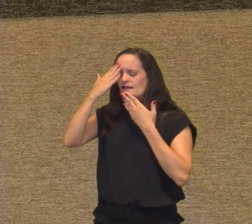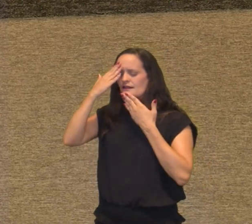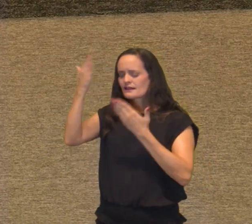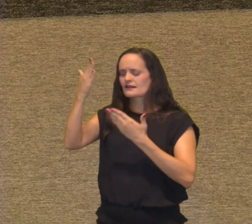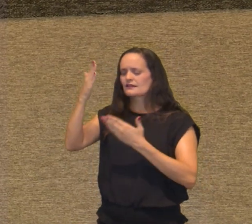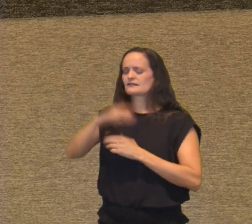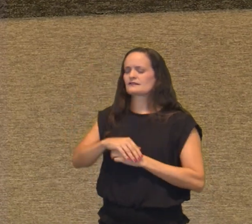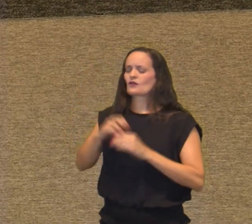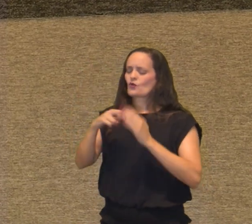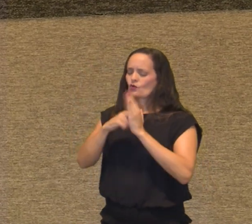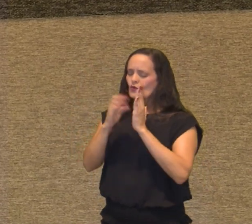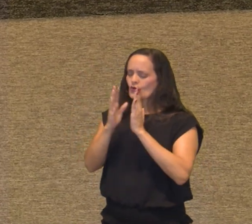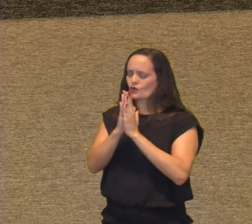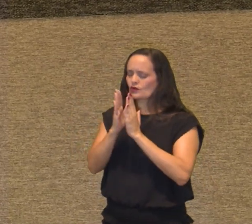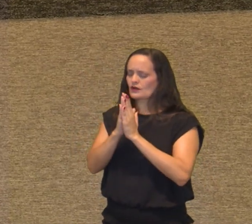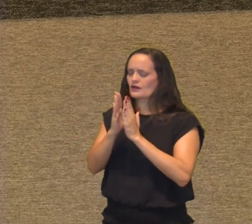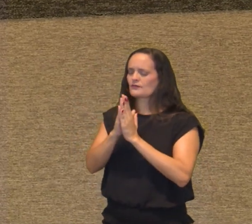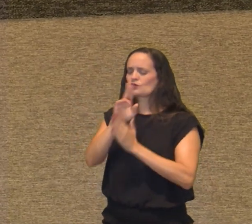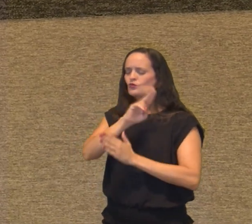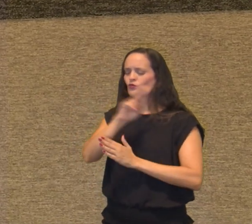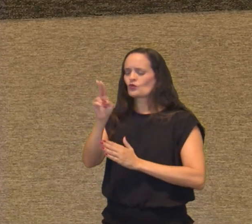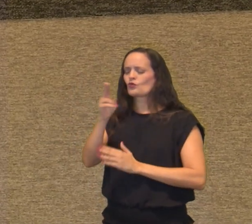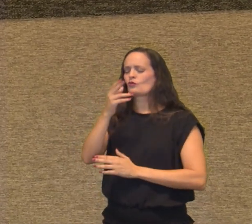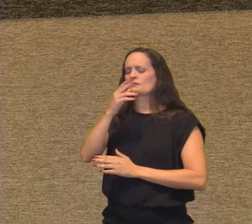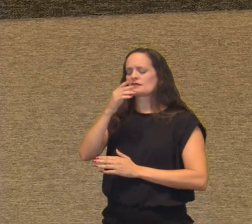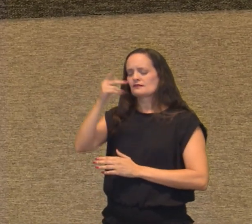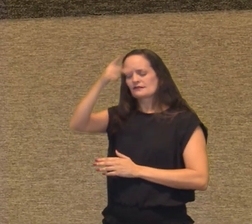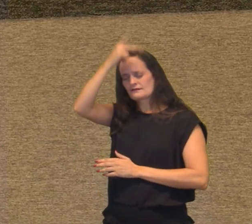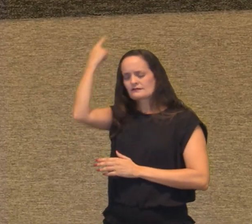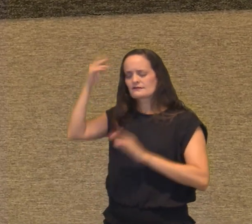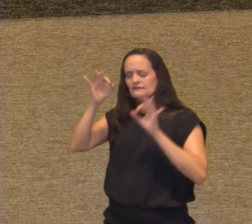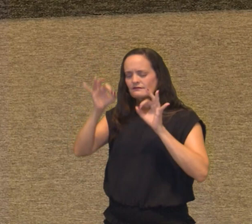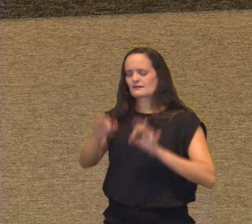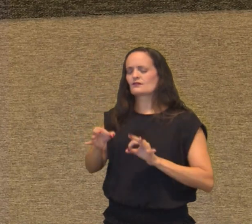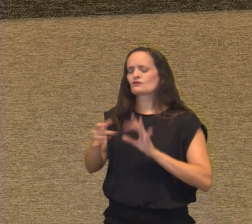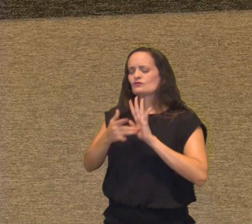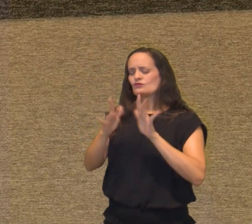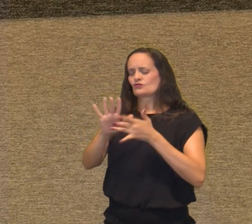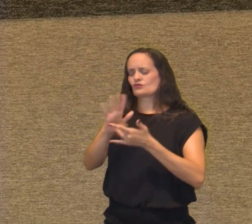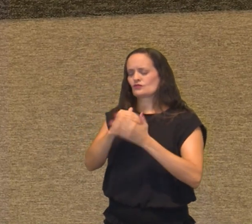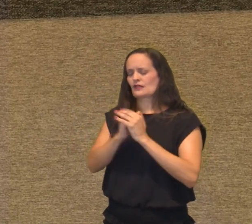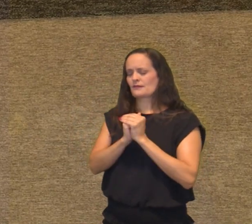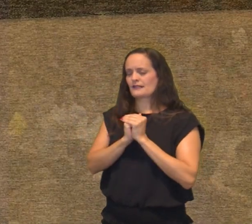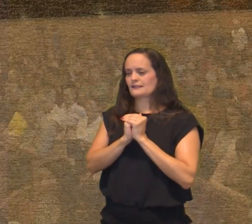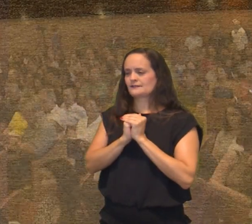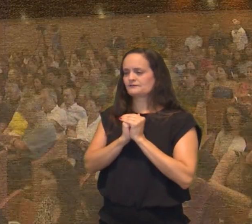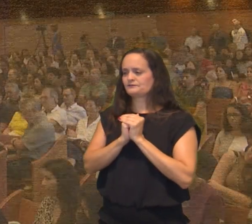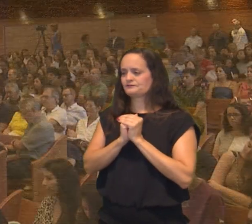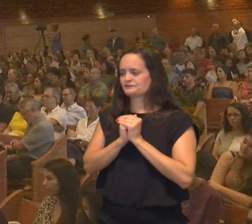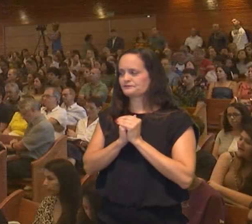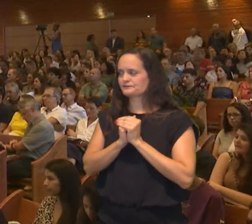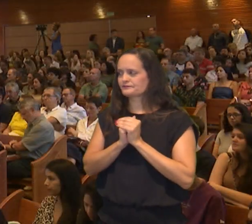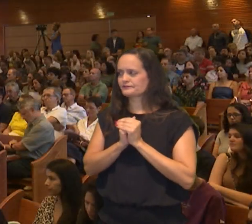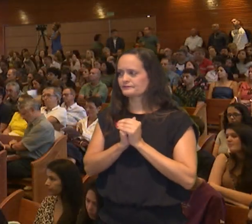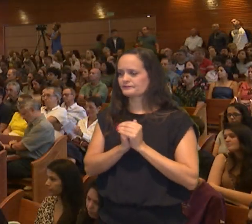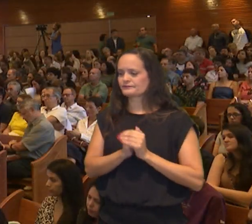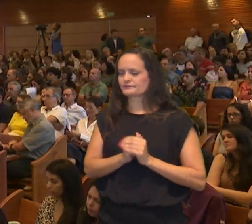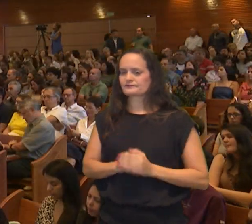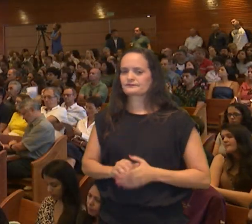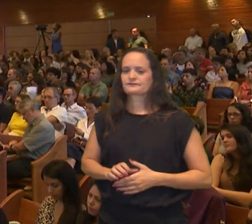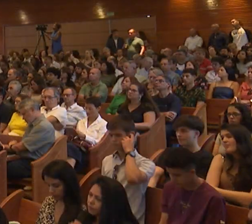agradecemos e oramos assim, no nome santo e precioso do Senhor Jesus. Amém.